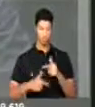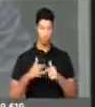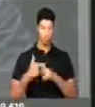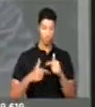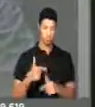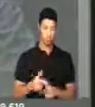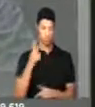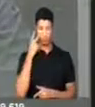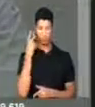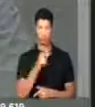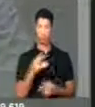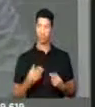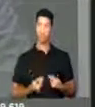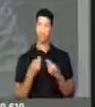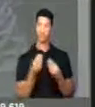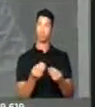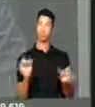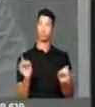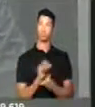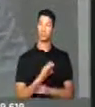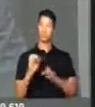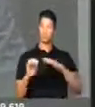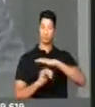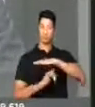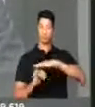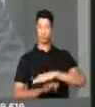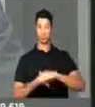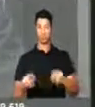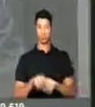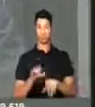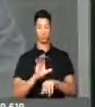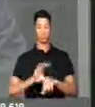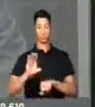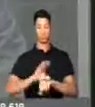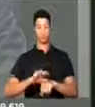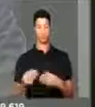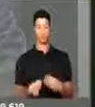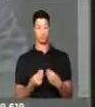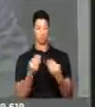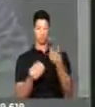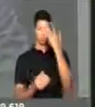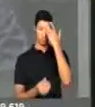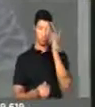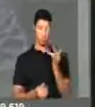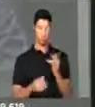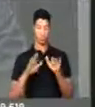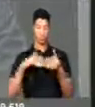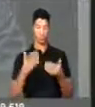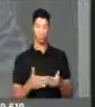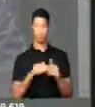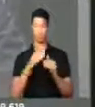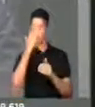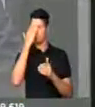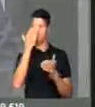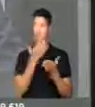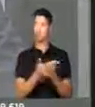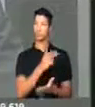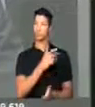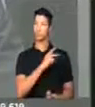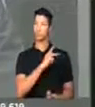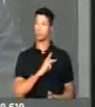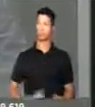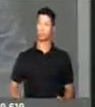trabalhando para dar o desfecho institucional e constitucional que se dará amanhã, quando se confirma na presidência